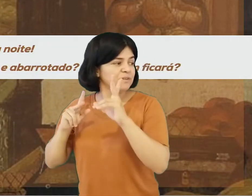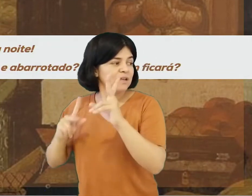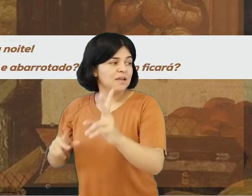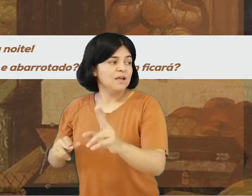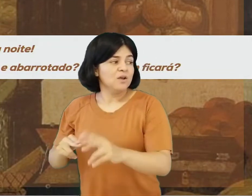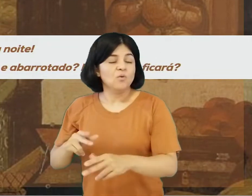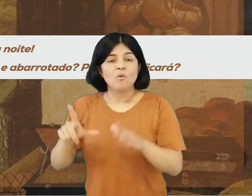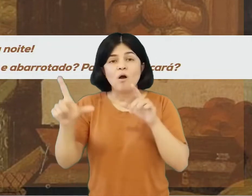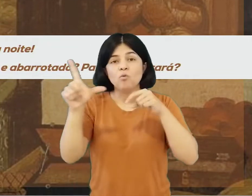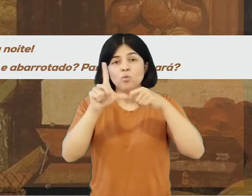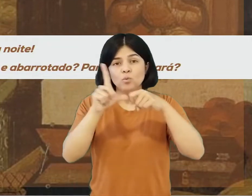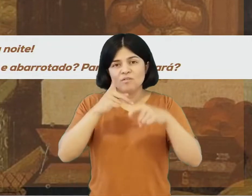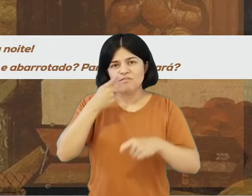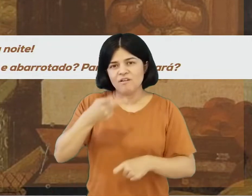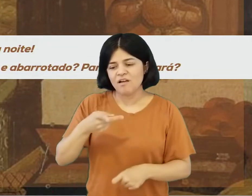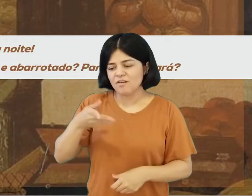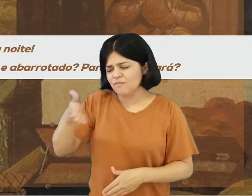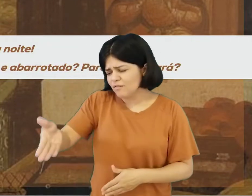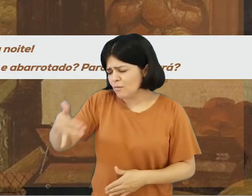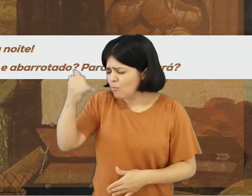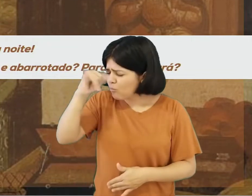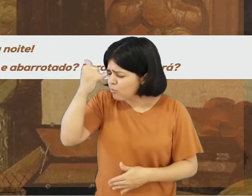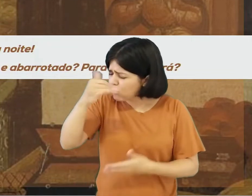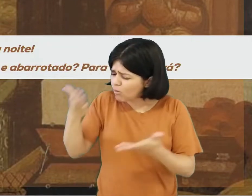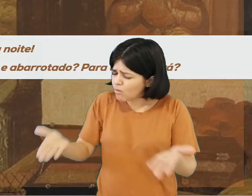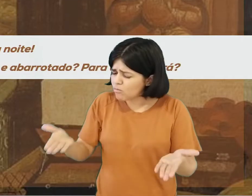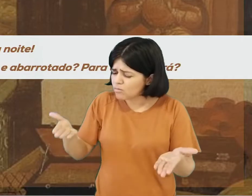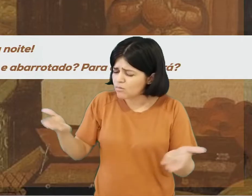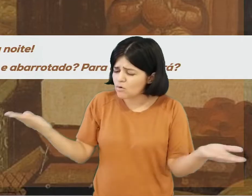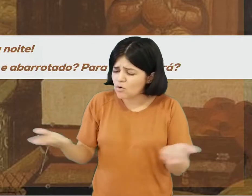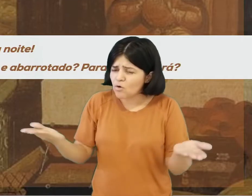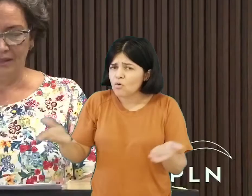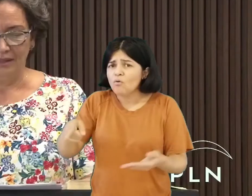e abarrotado, para quem que vai ficar?